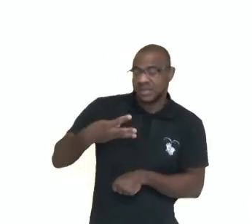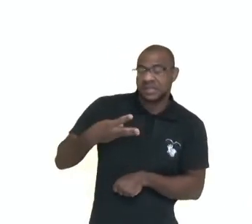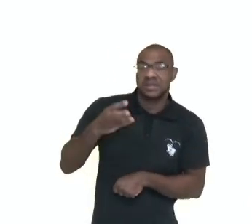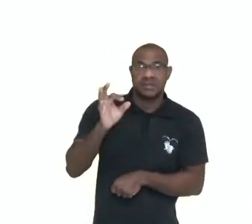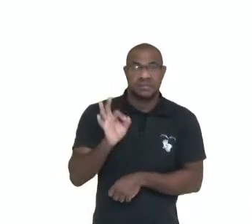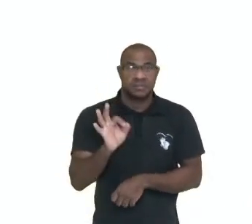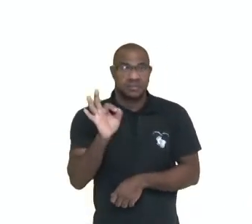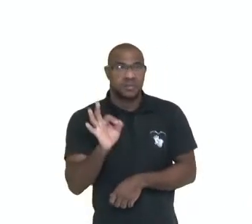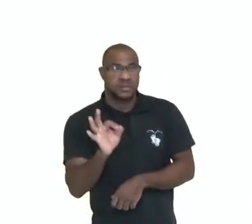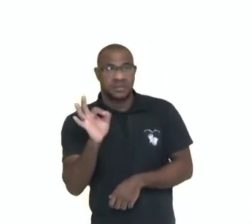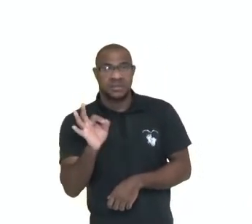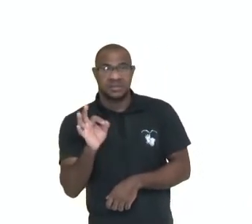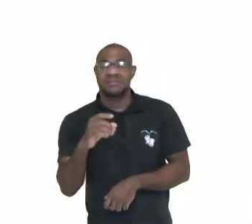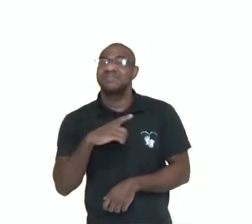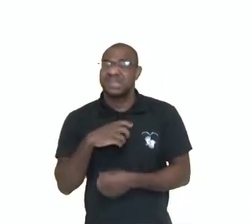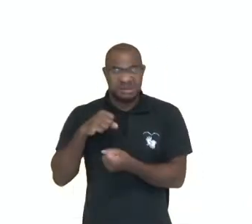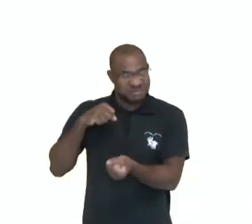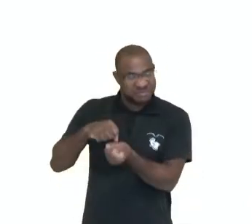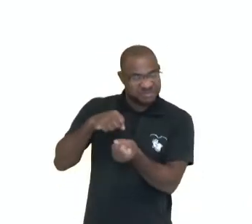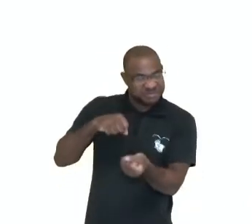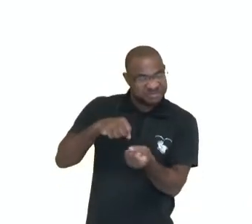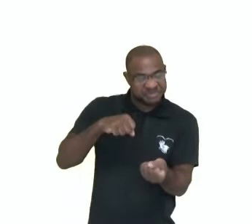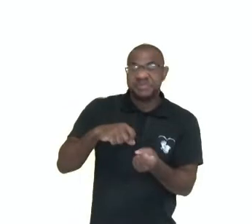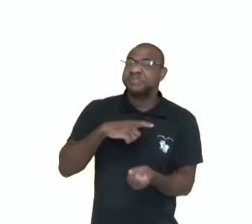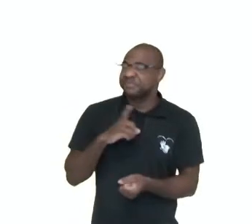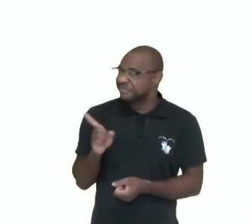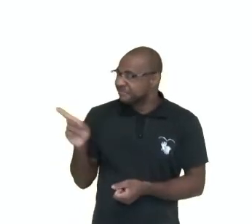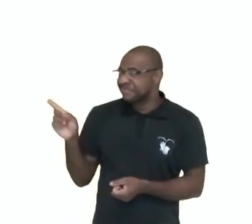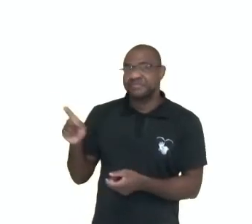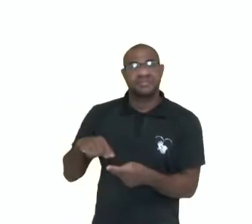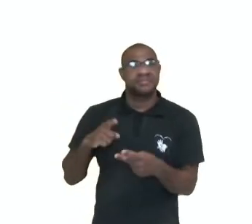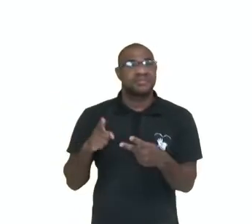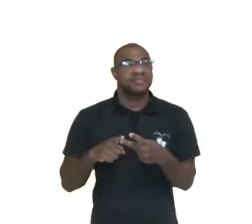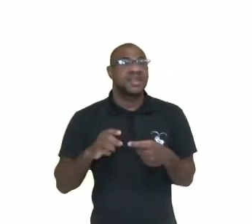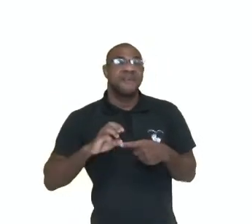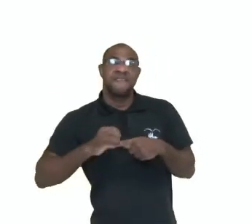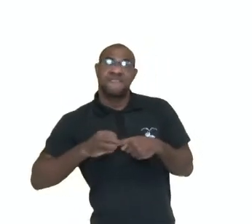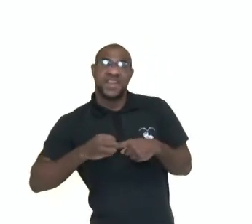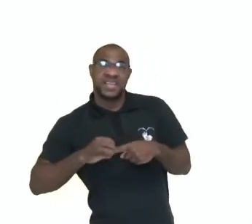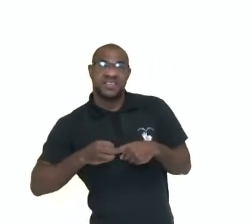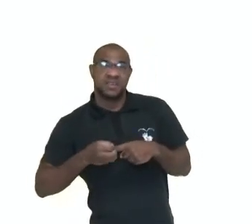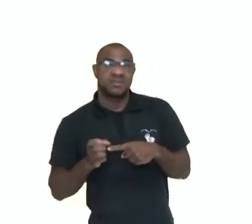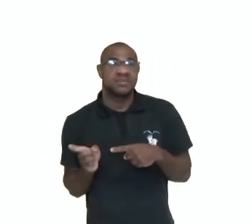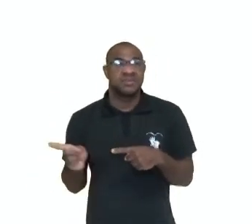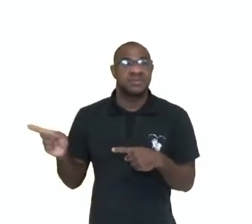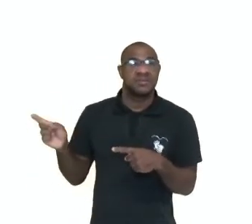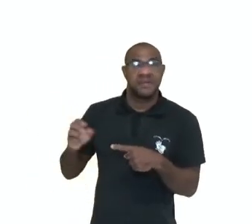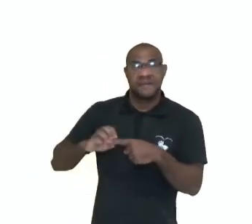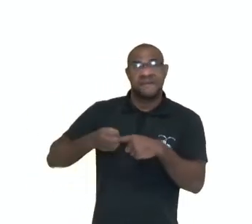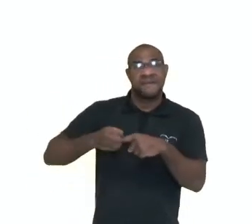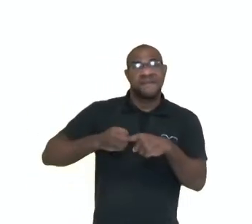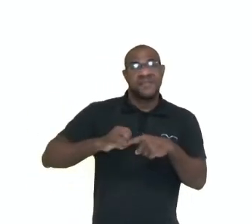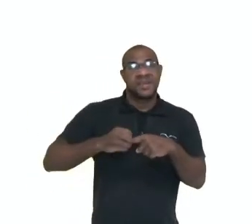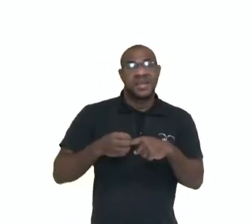63,4% de resíduos de agrotóxico no morango. Sabe o nosso feijão com arroz? Olha lá, ó,